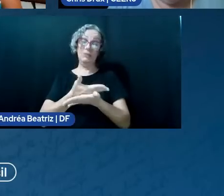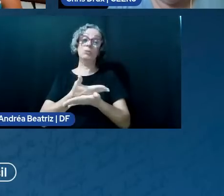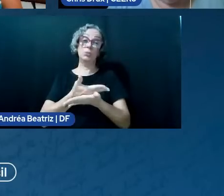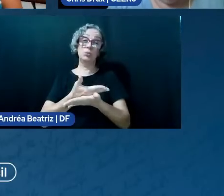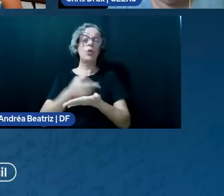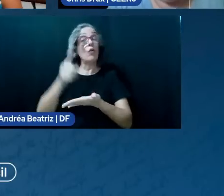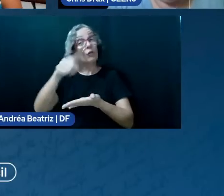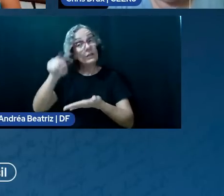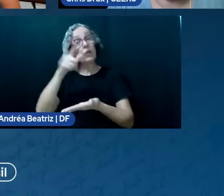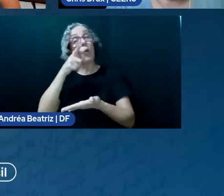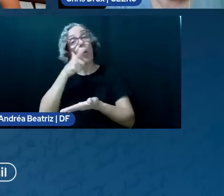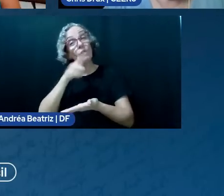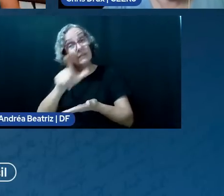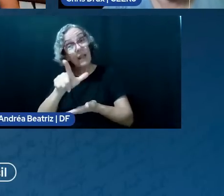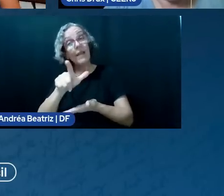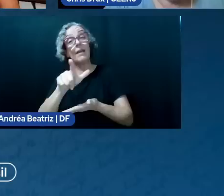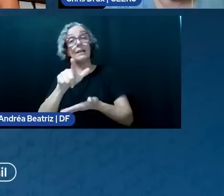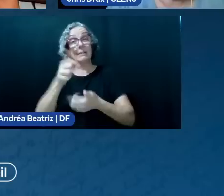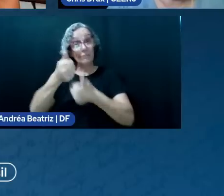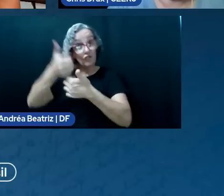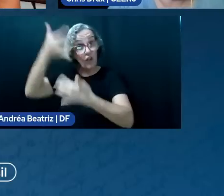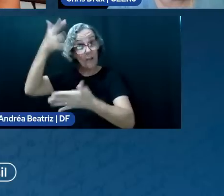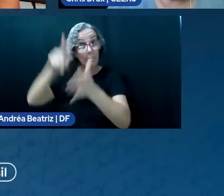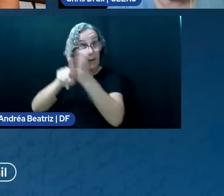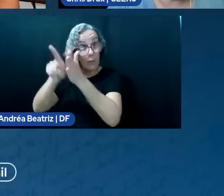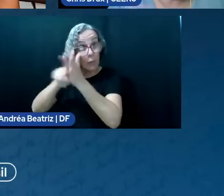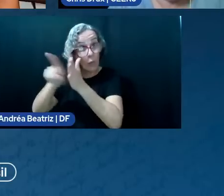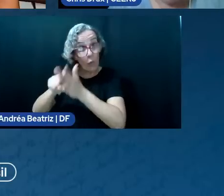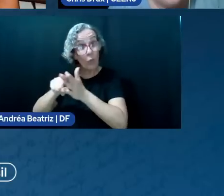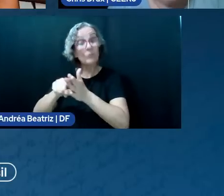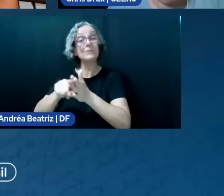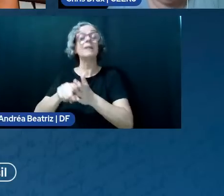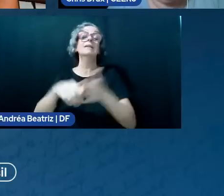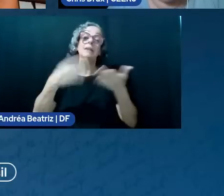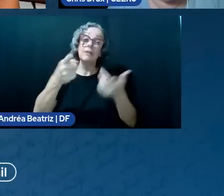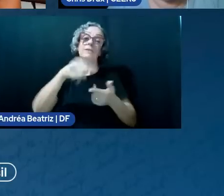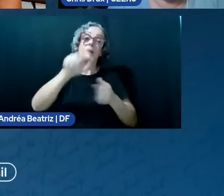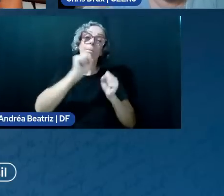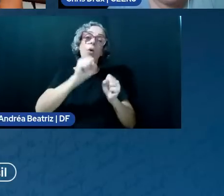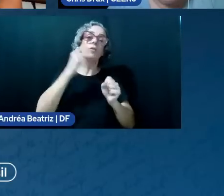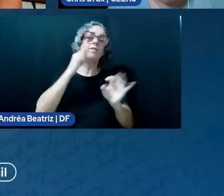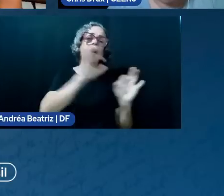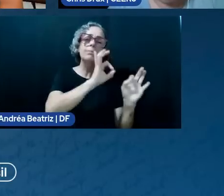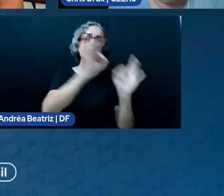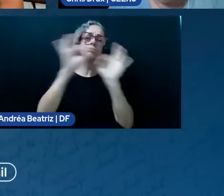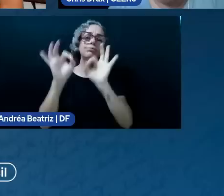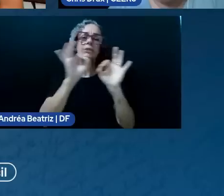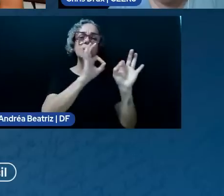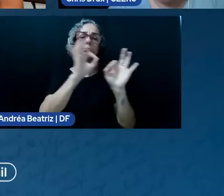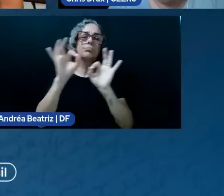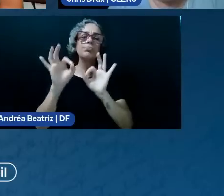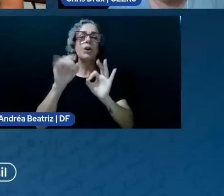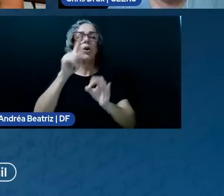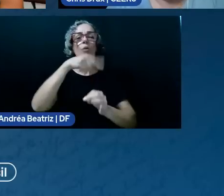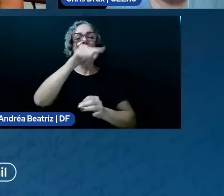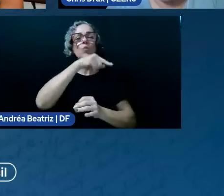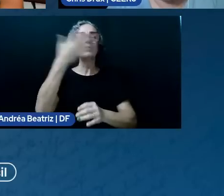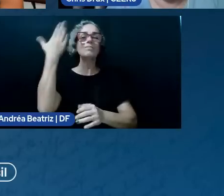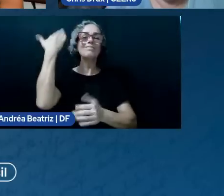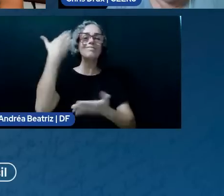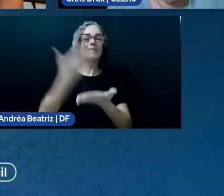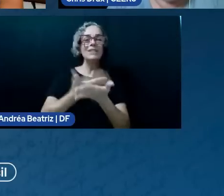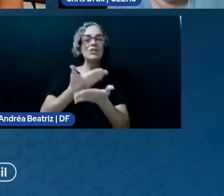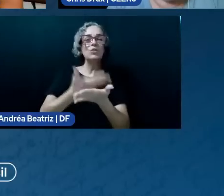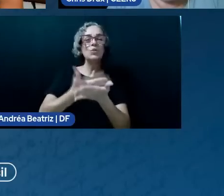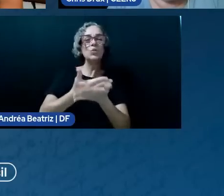esse conteúdo, meus amigos, assistindo aos episódios que ficam gravados na plataforma da FEB TV.